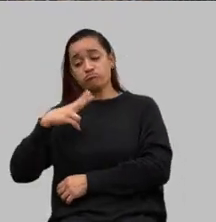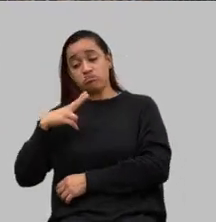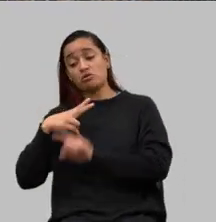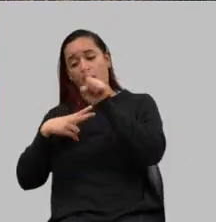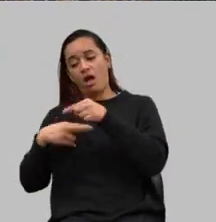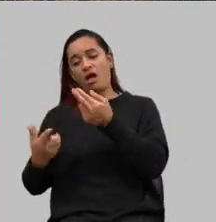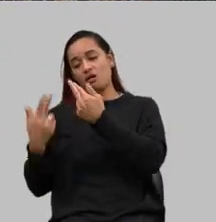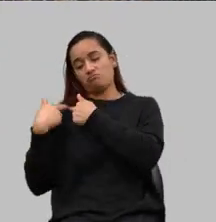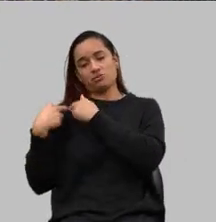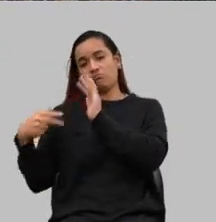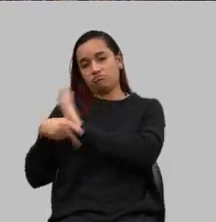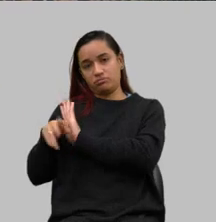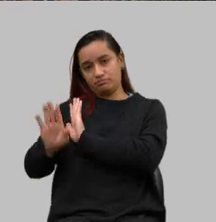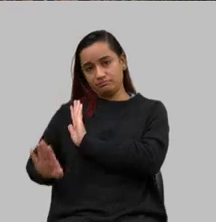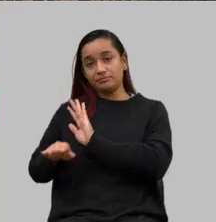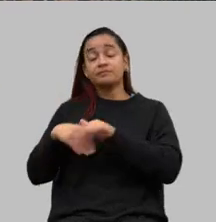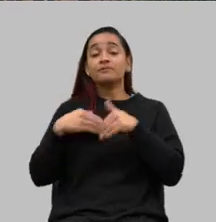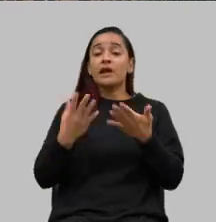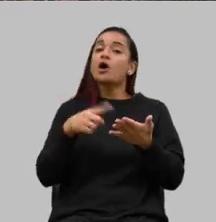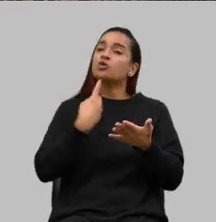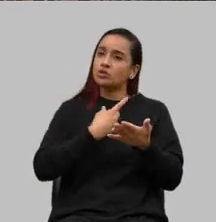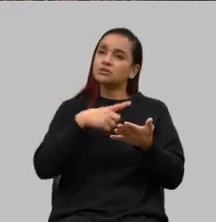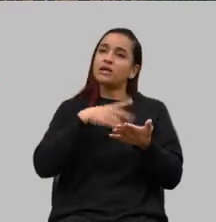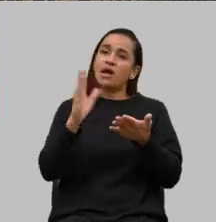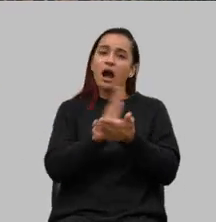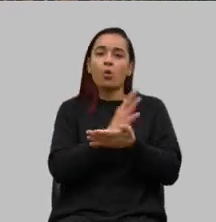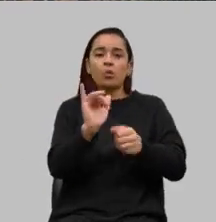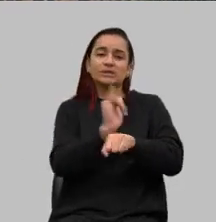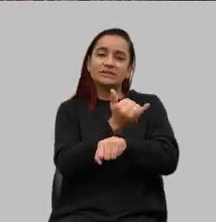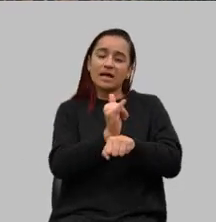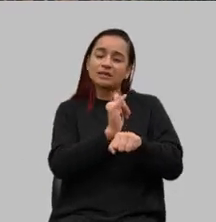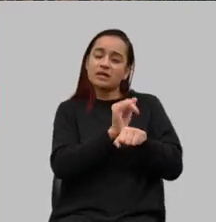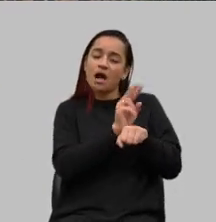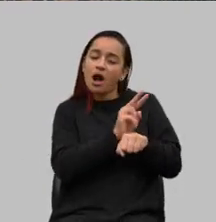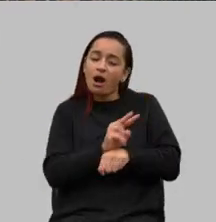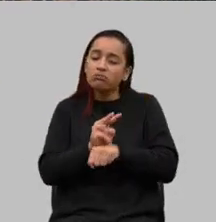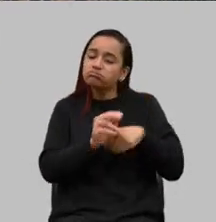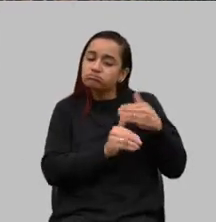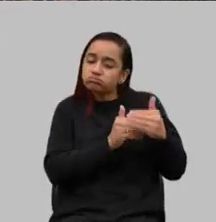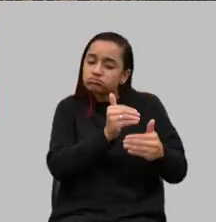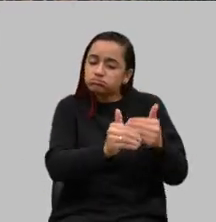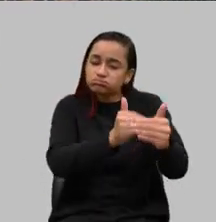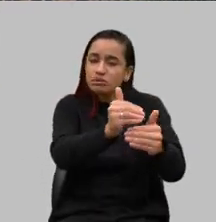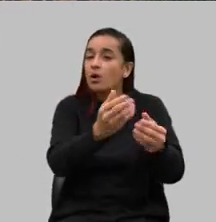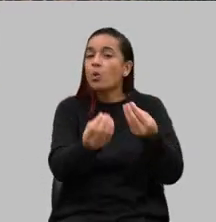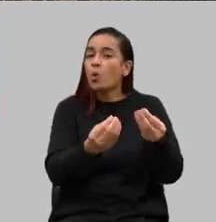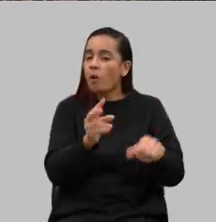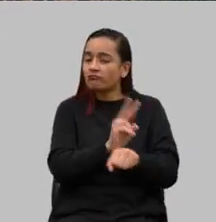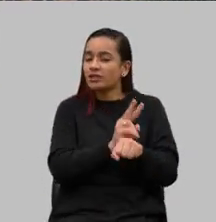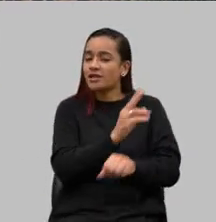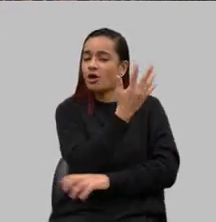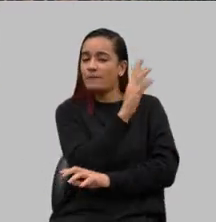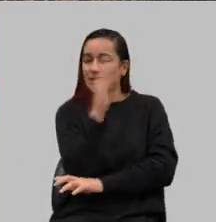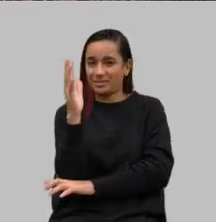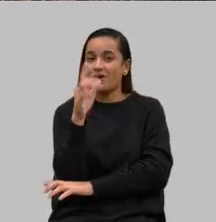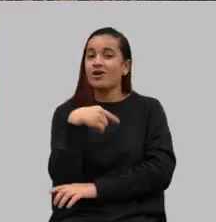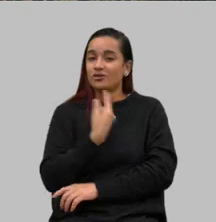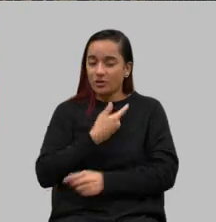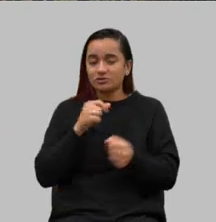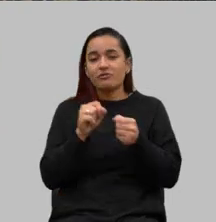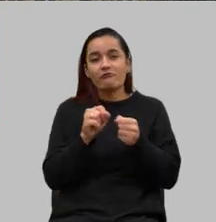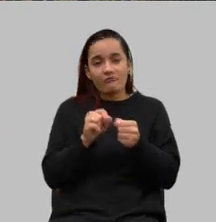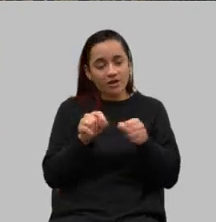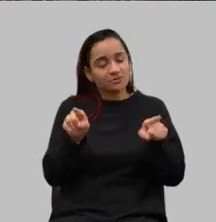alguns ismos de acompanhamento né seja por meio da fiscalização ambiental Então dentro das nossas ações Nós fiscalizamos